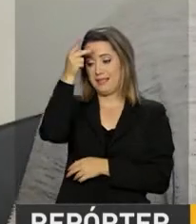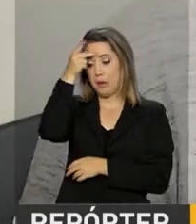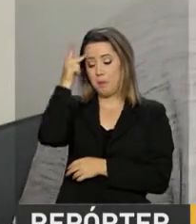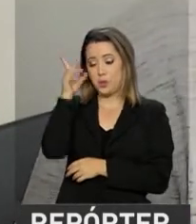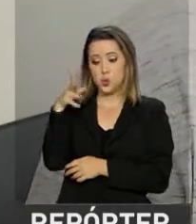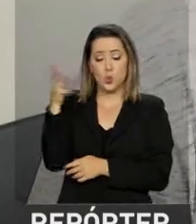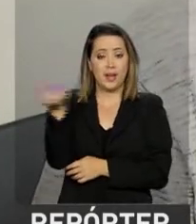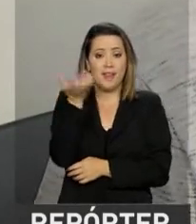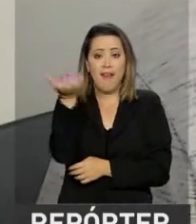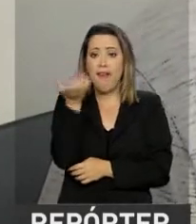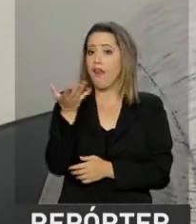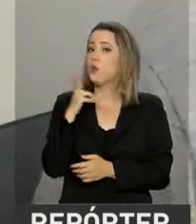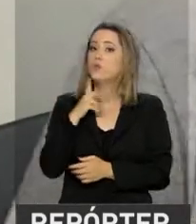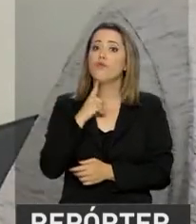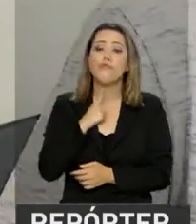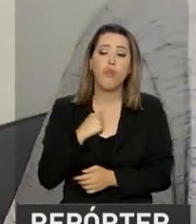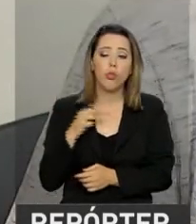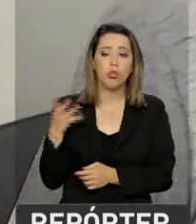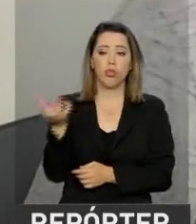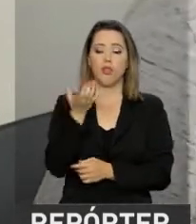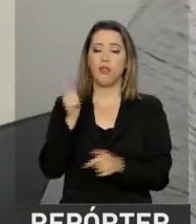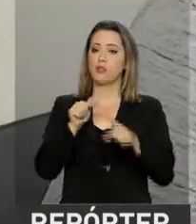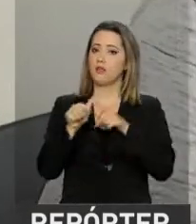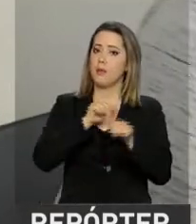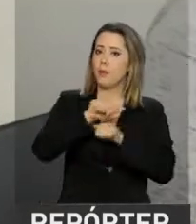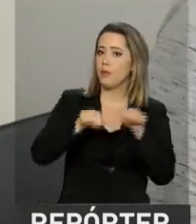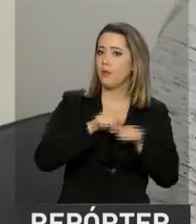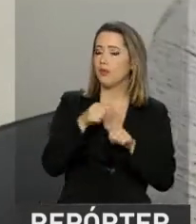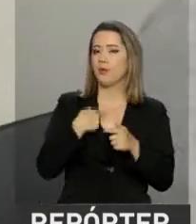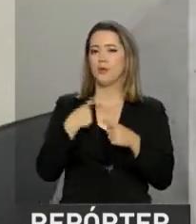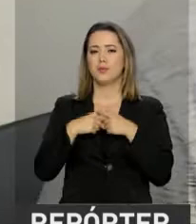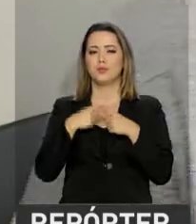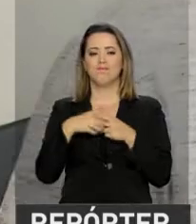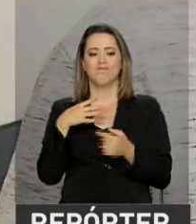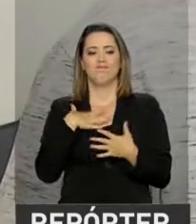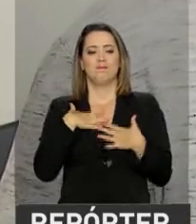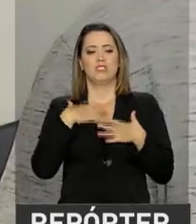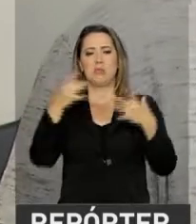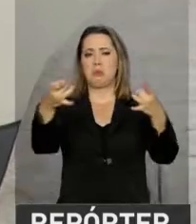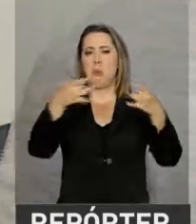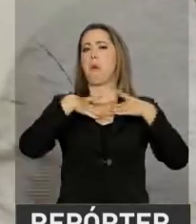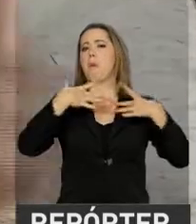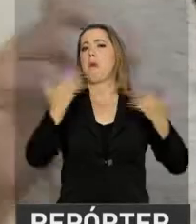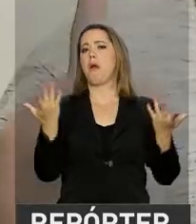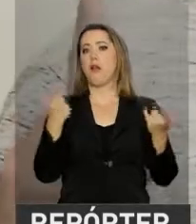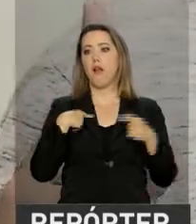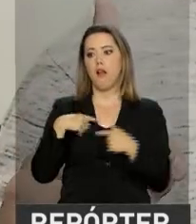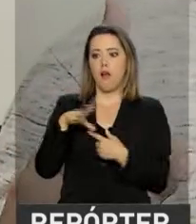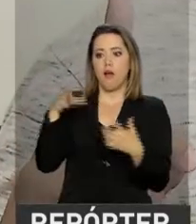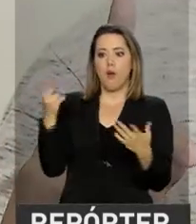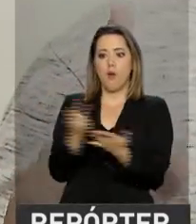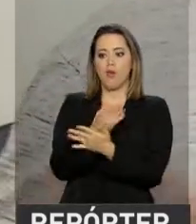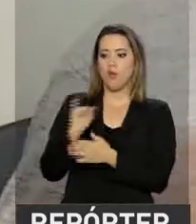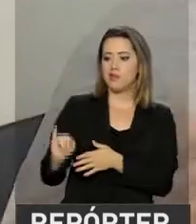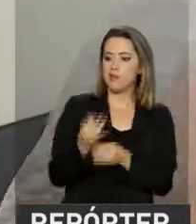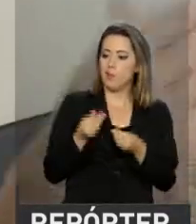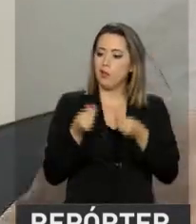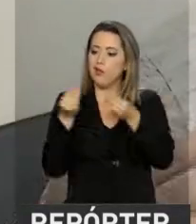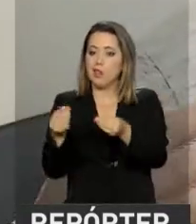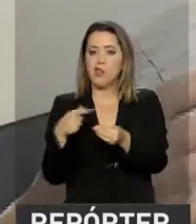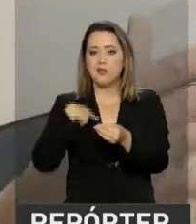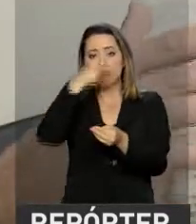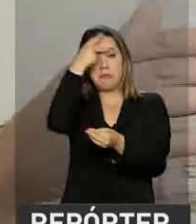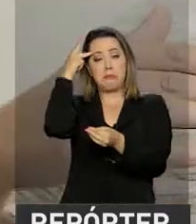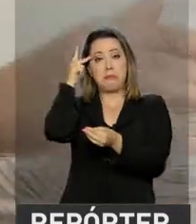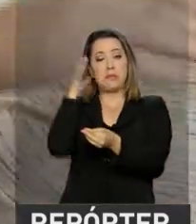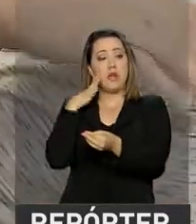todo o vigor, com toda a vontade, porque ele já se sente esquecido. Quando isso acontece, ele fala, alguém lembrou de mim. Só isso já é um